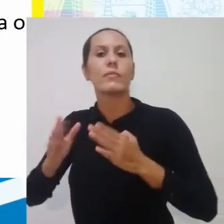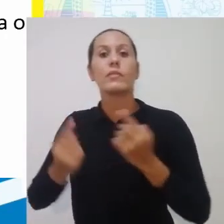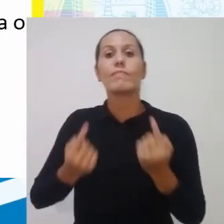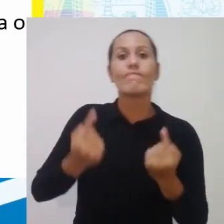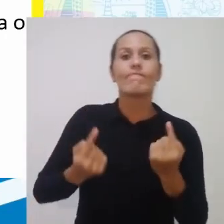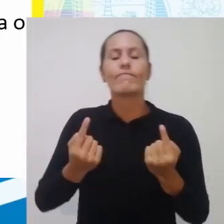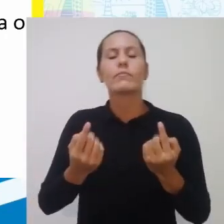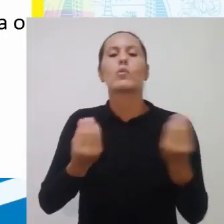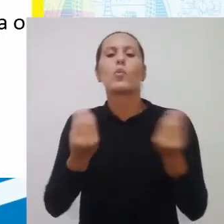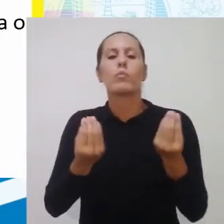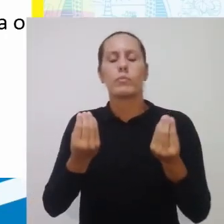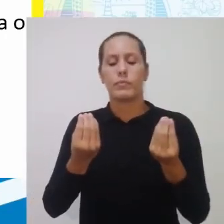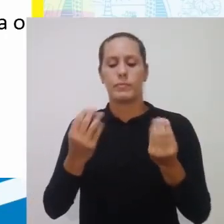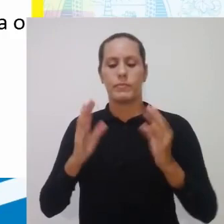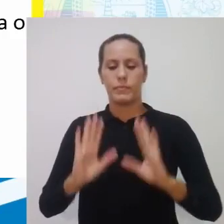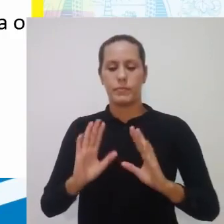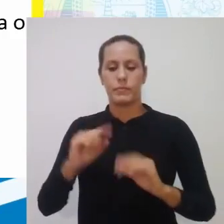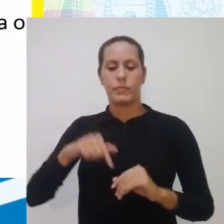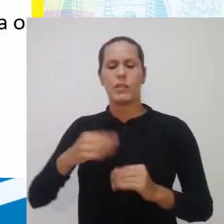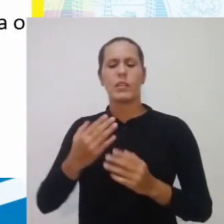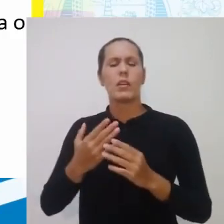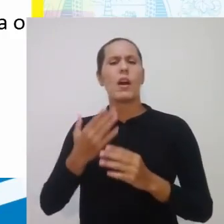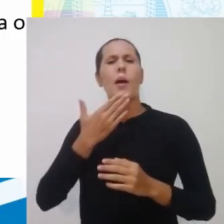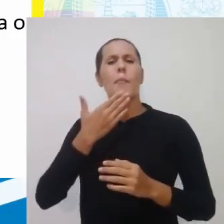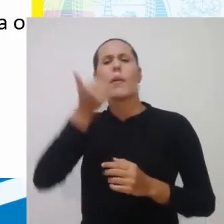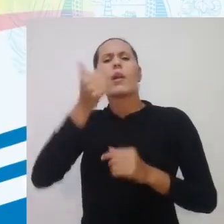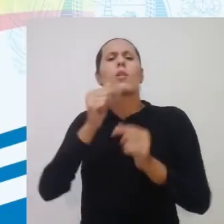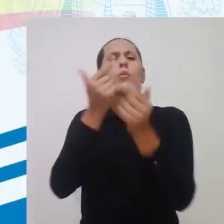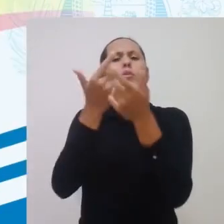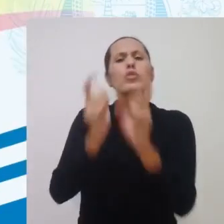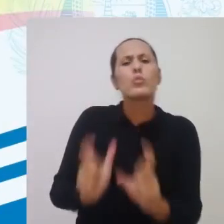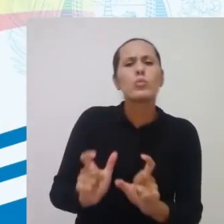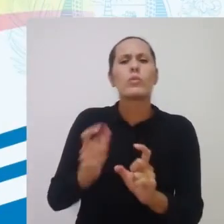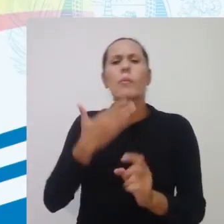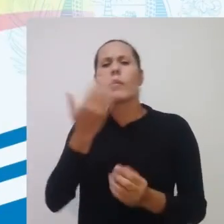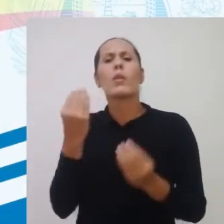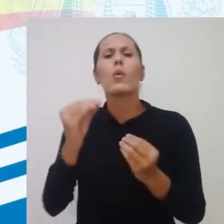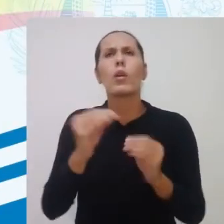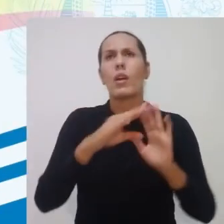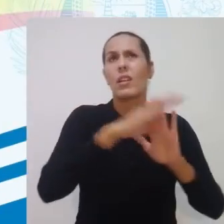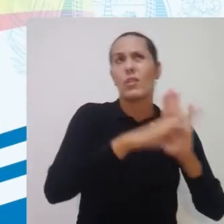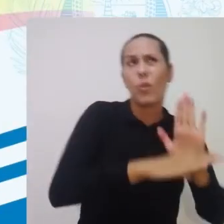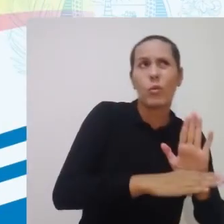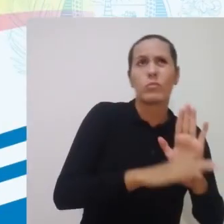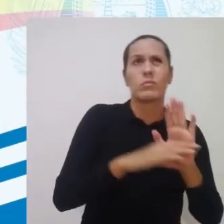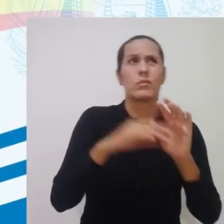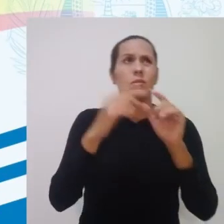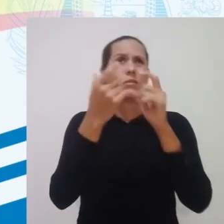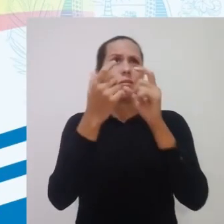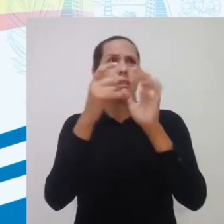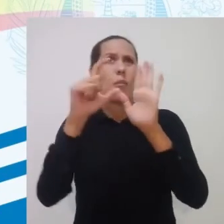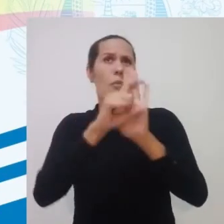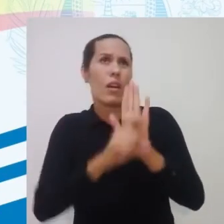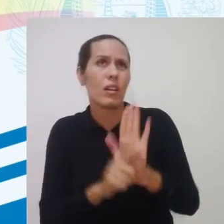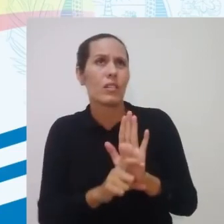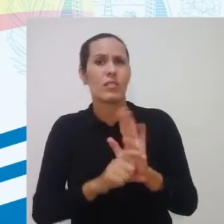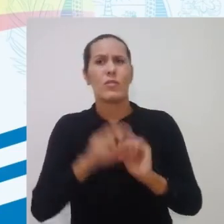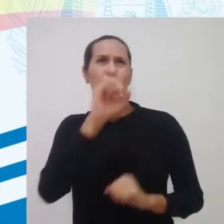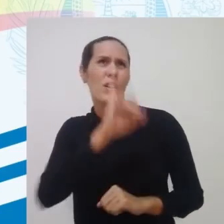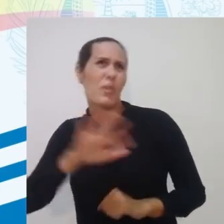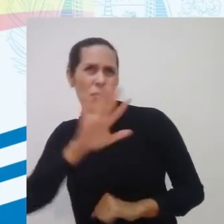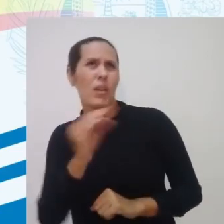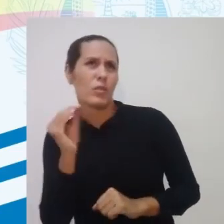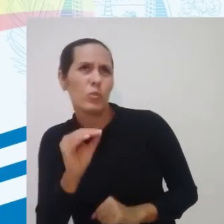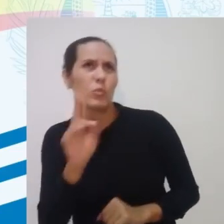é a melhor estrutura para o meu resumo? Ou seja, parágrafos, tópicos, devo usar imagens? Não